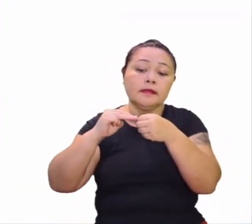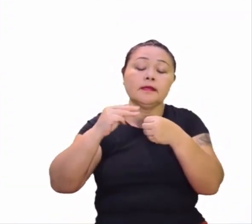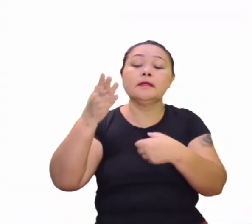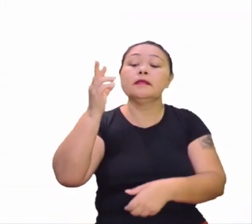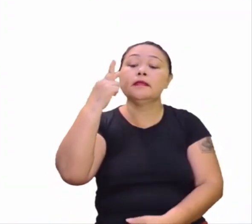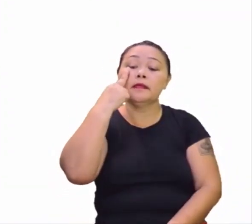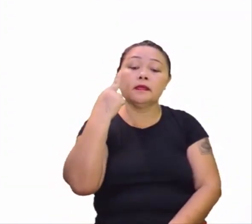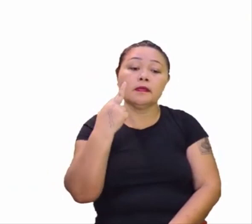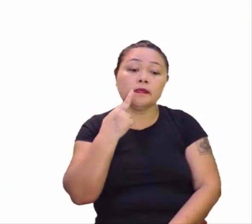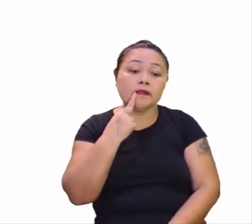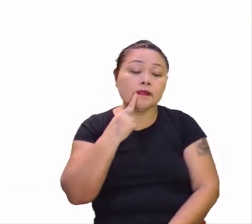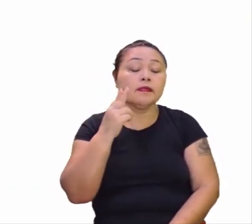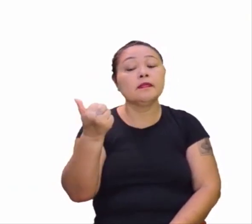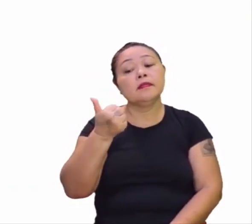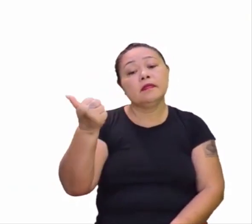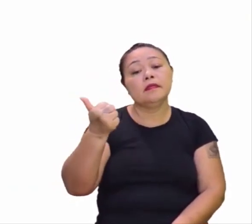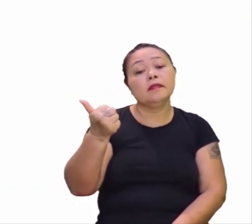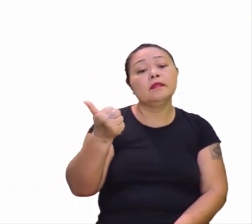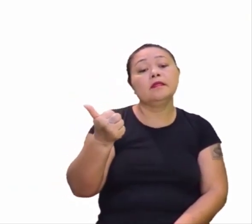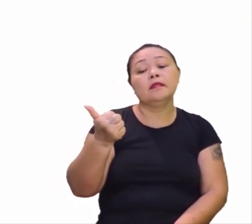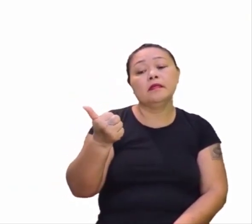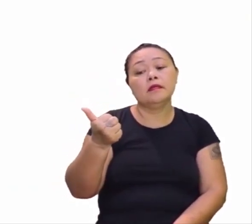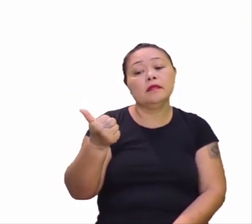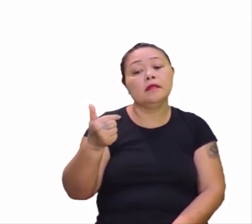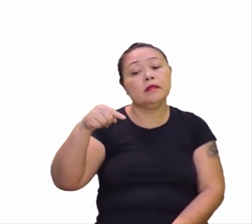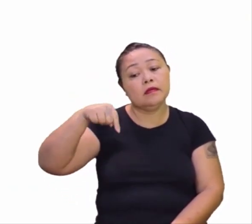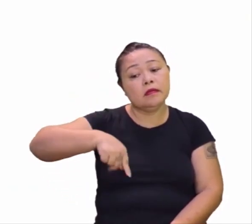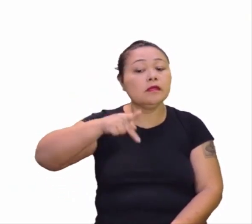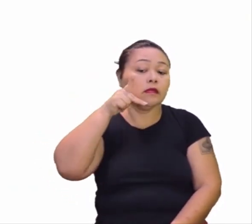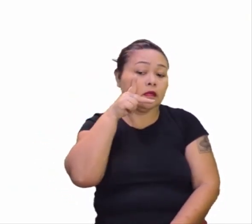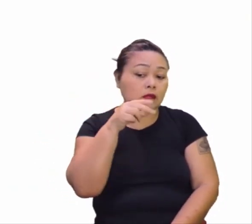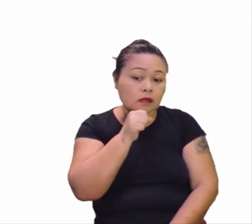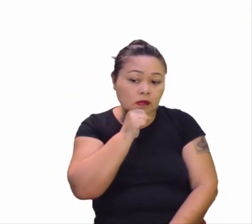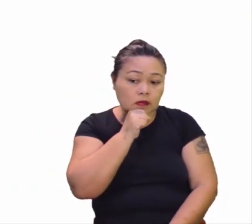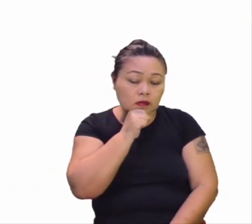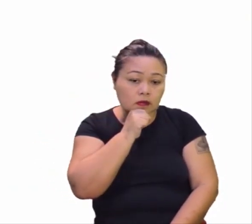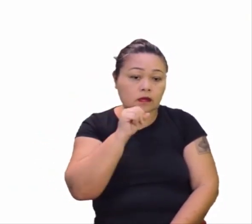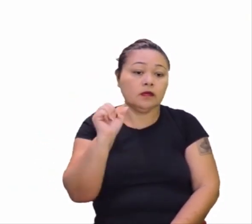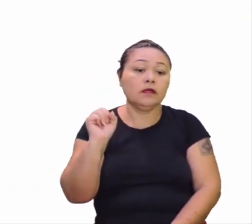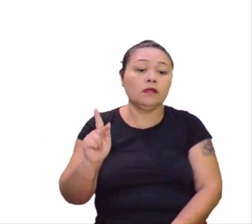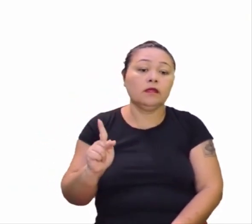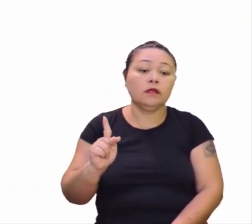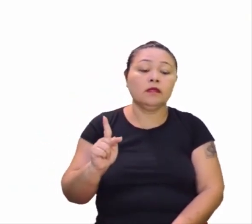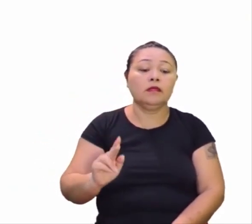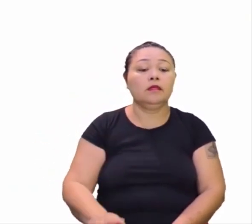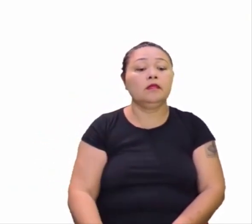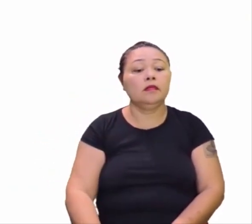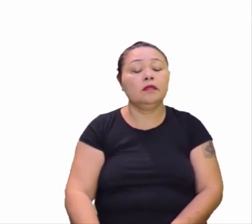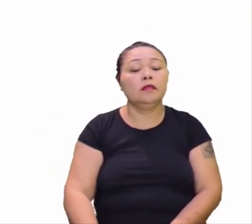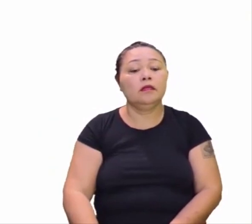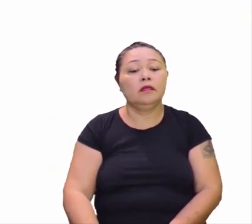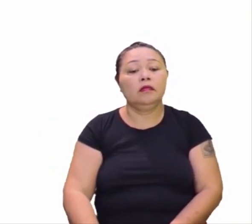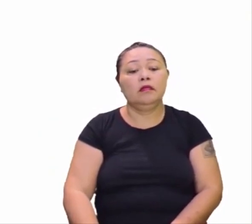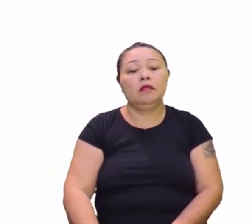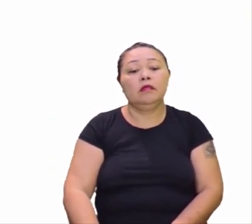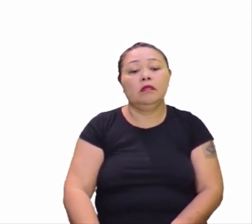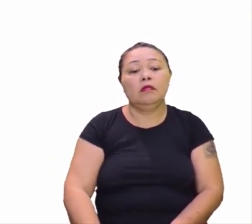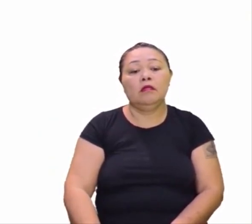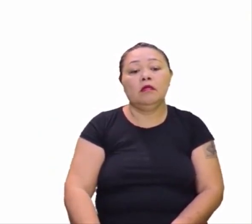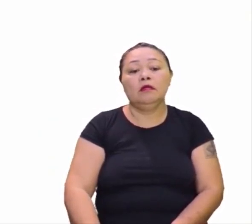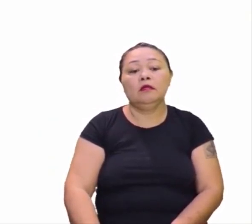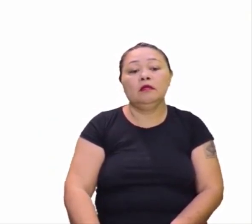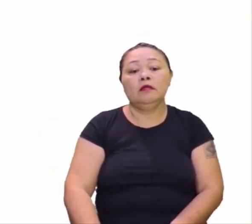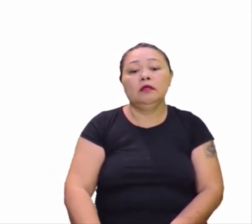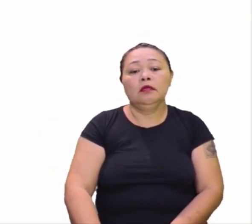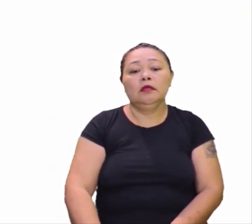Rondônia são, em primeiro lugar, aqui, Porto Velho, ok? Vamos botar aqui um azulzinho.